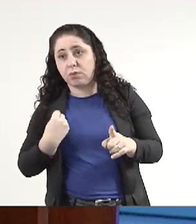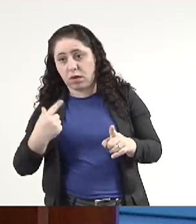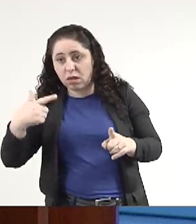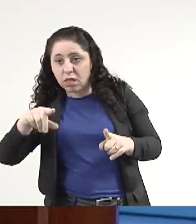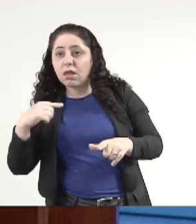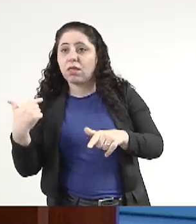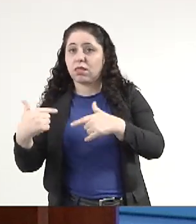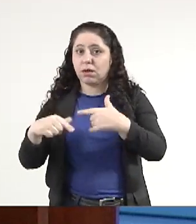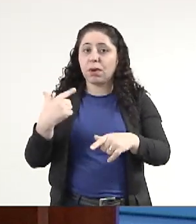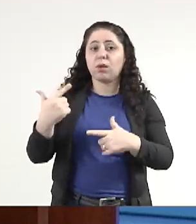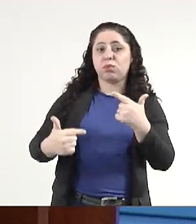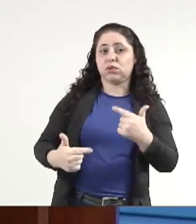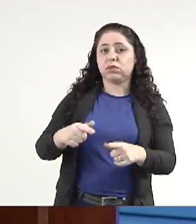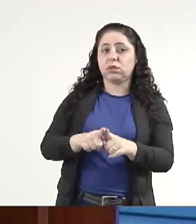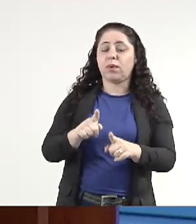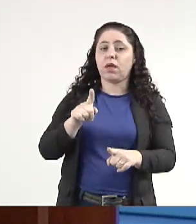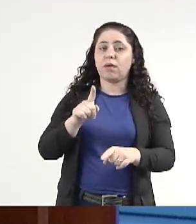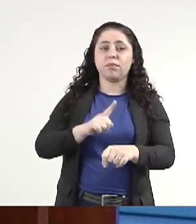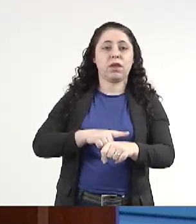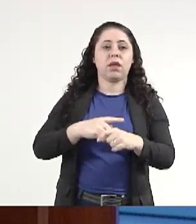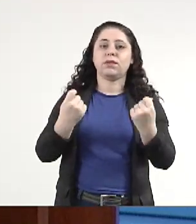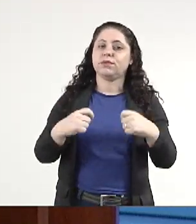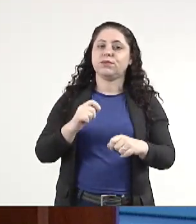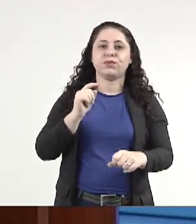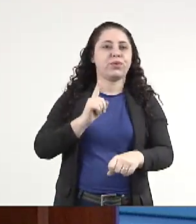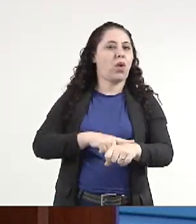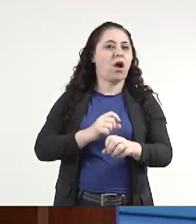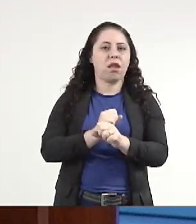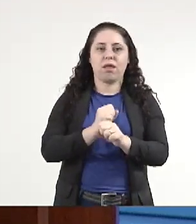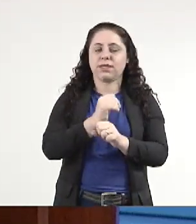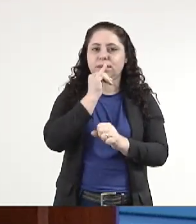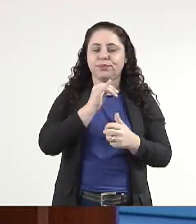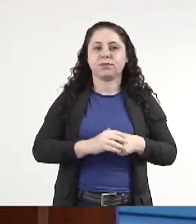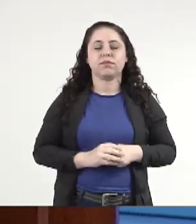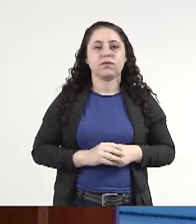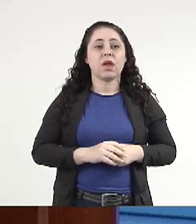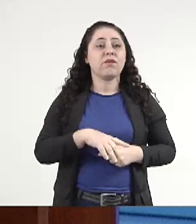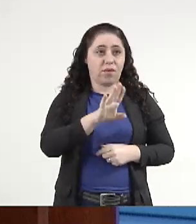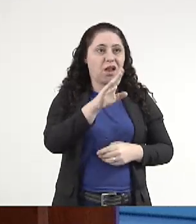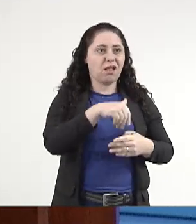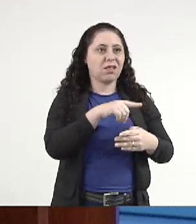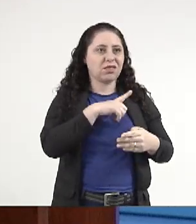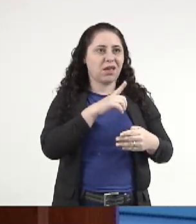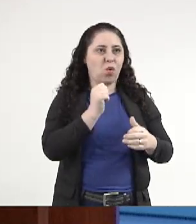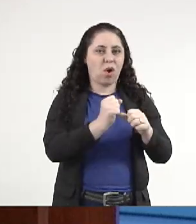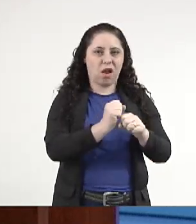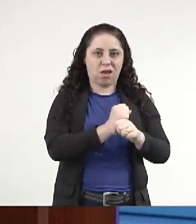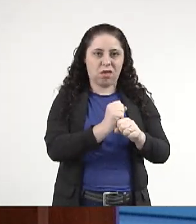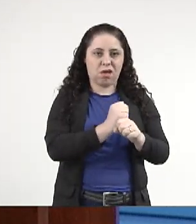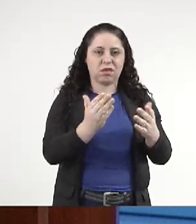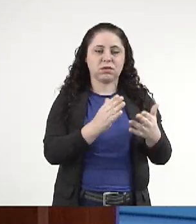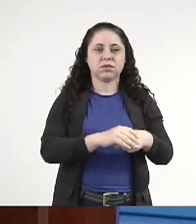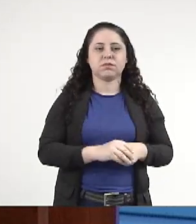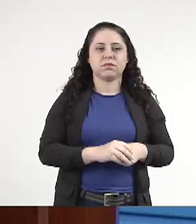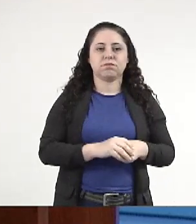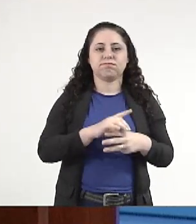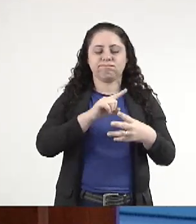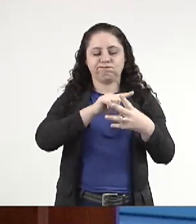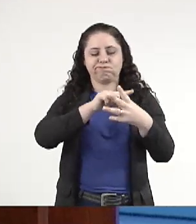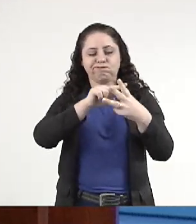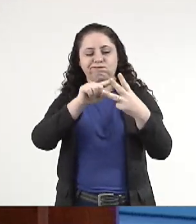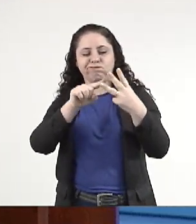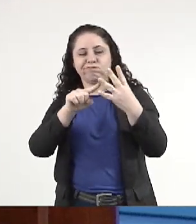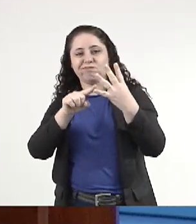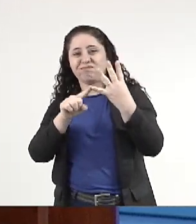participam da atividade política, obviamente no ano do processo eleitoral e principalmente nos 3,